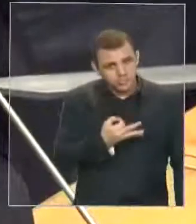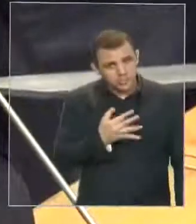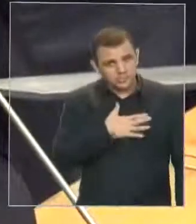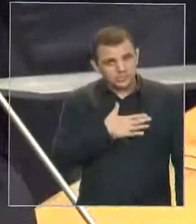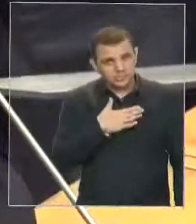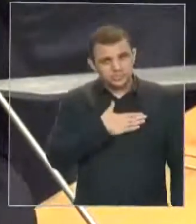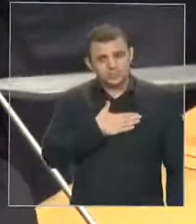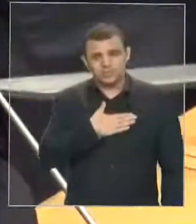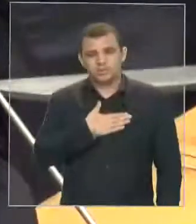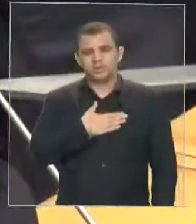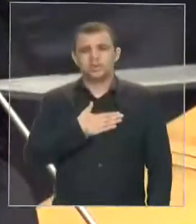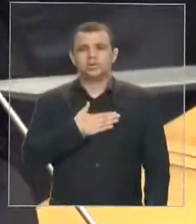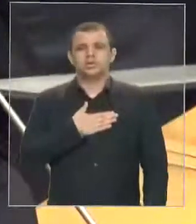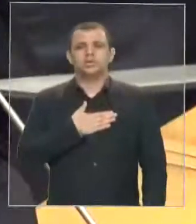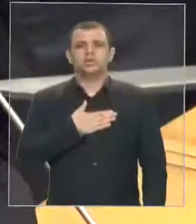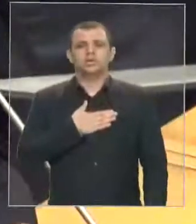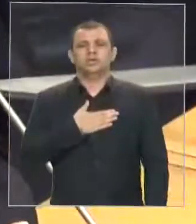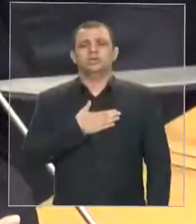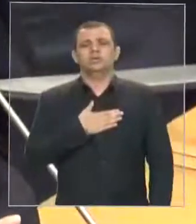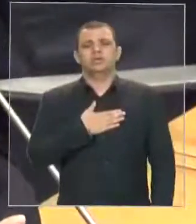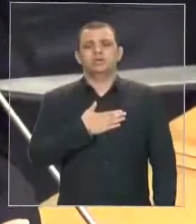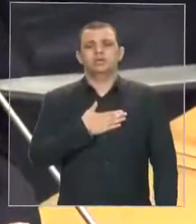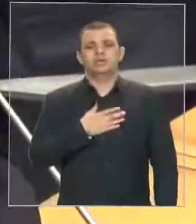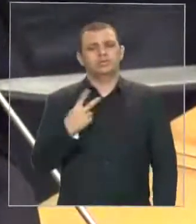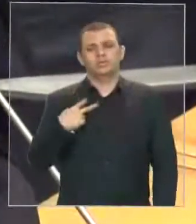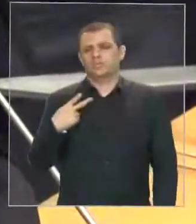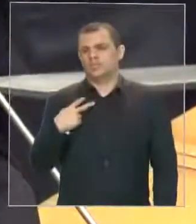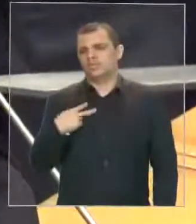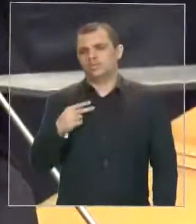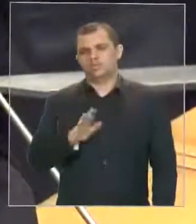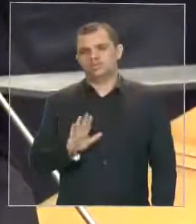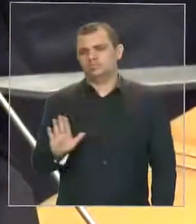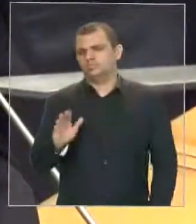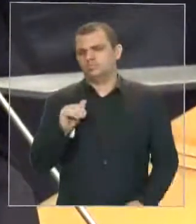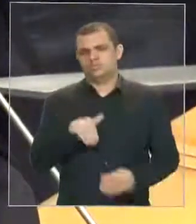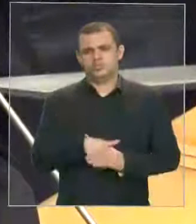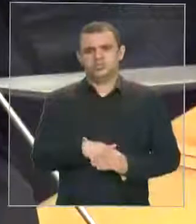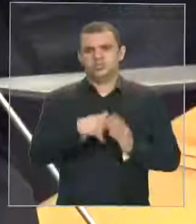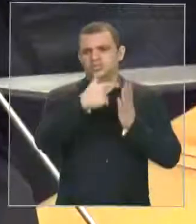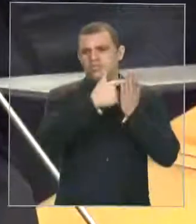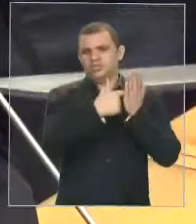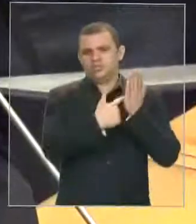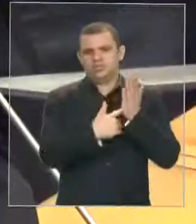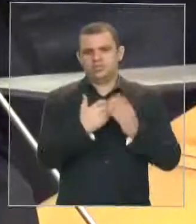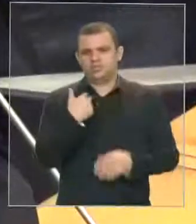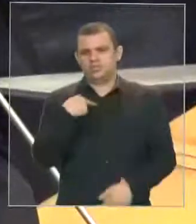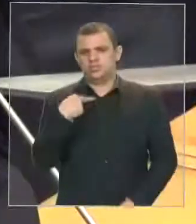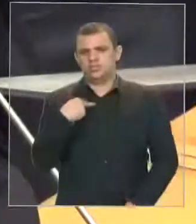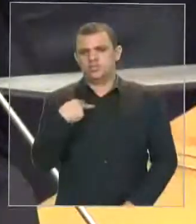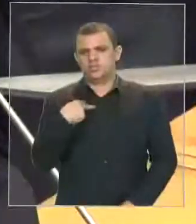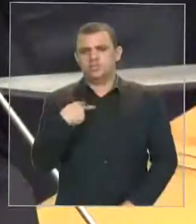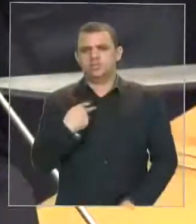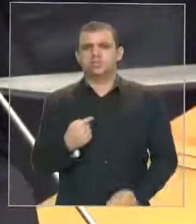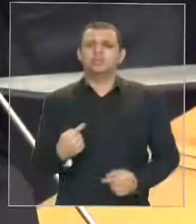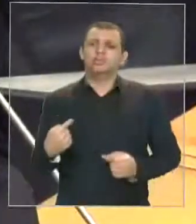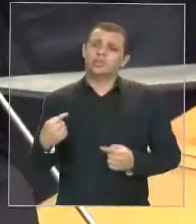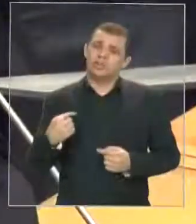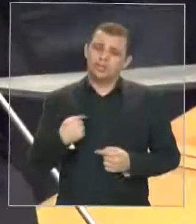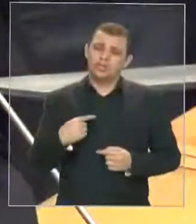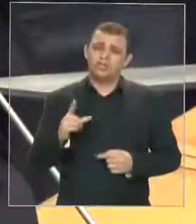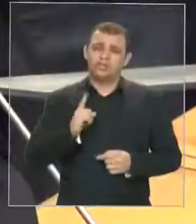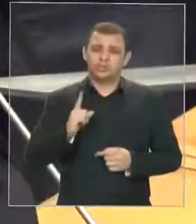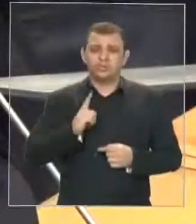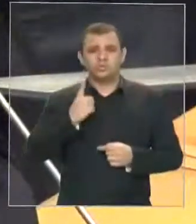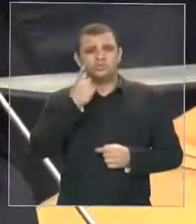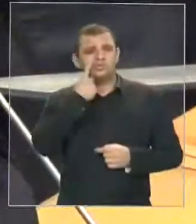seja, né, colocada em votação a lista fechada. Tenho dúvidas,